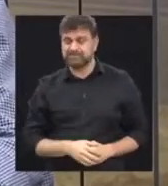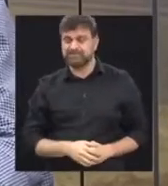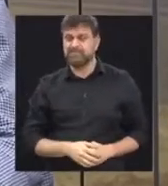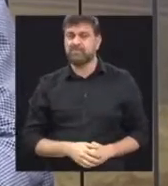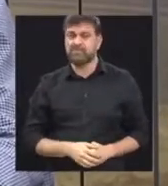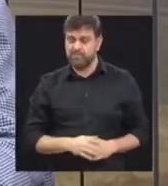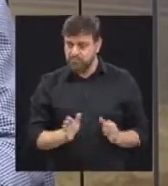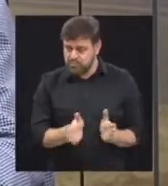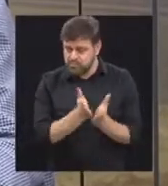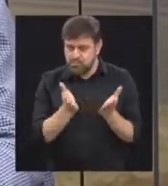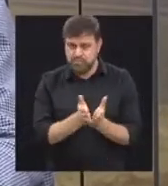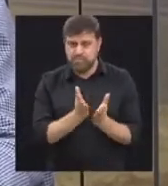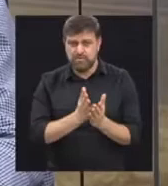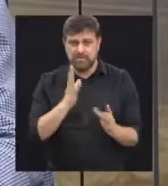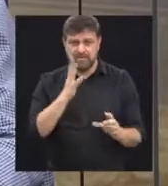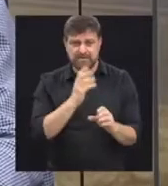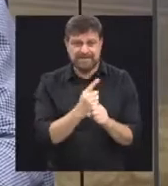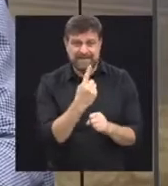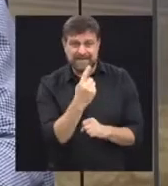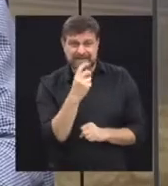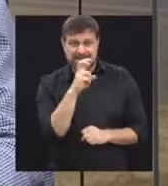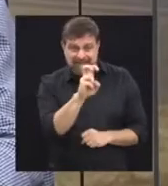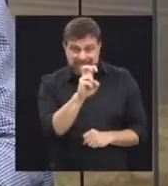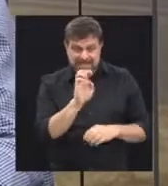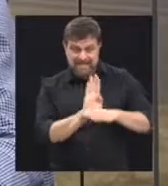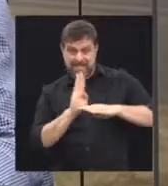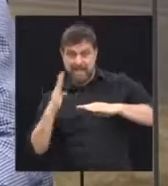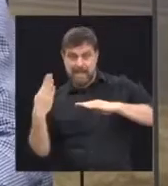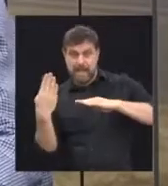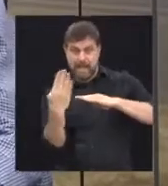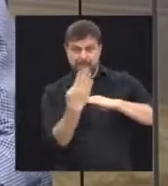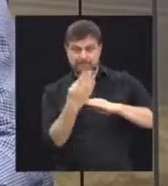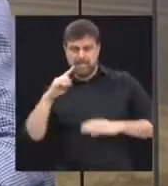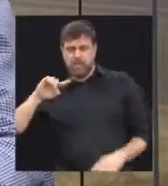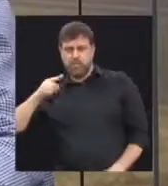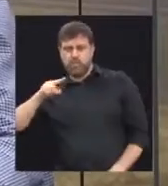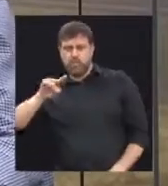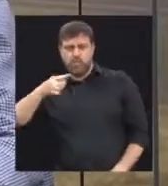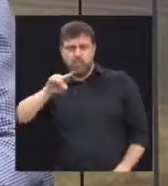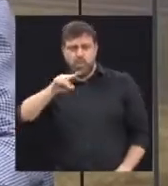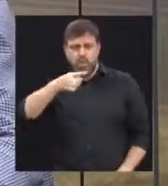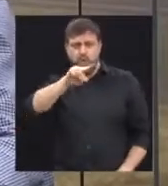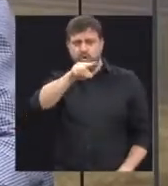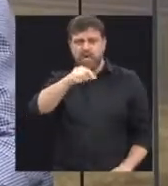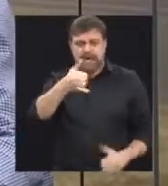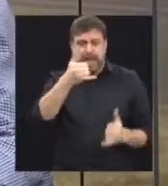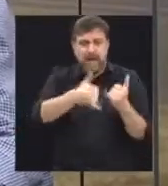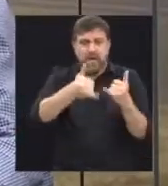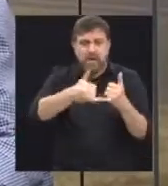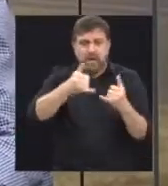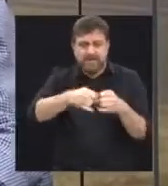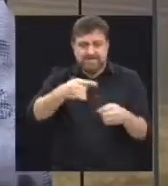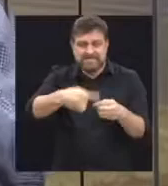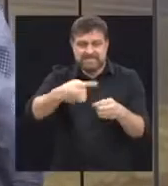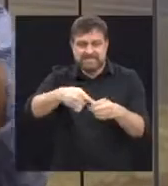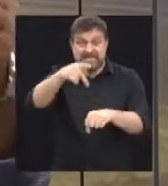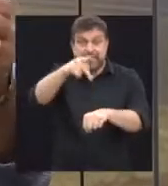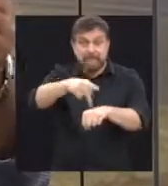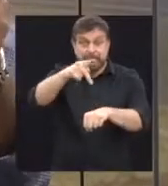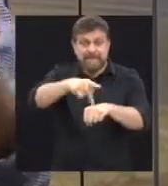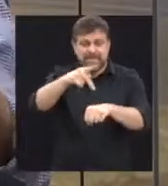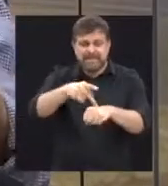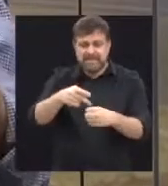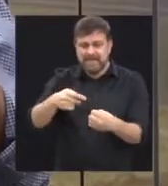de Campinas, tem em torno de 14, 15 bairros, muito distante, divisa com Pedreira, divisa